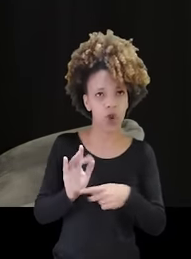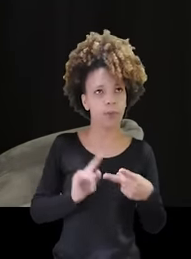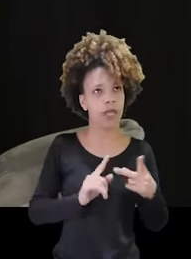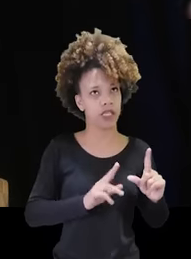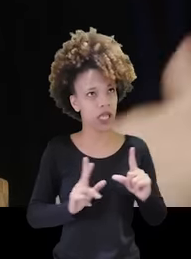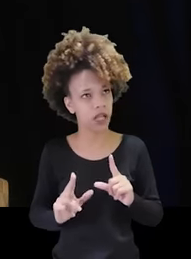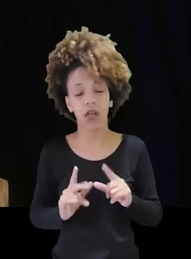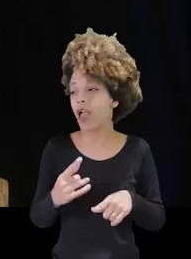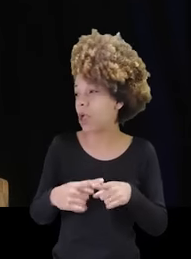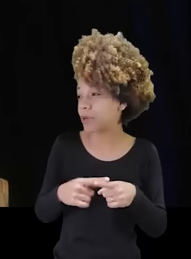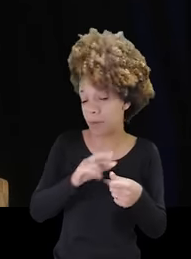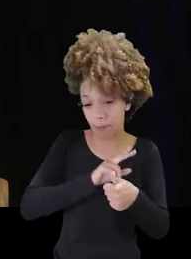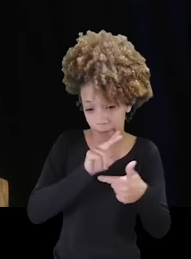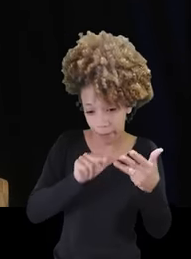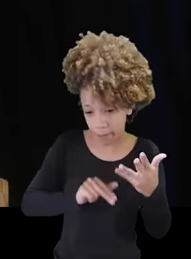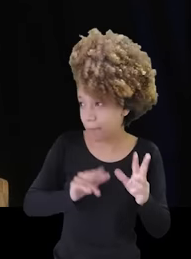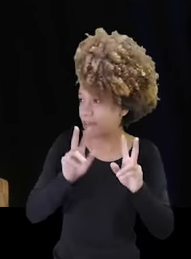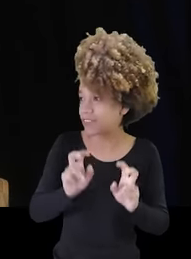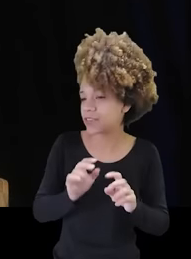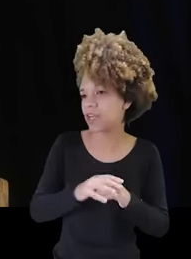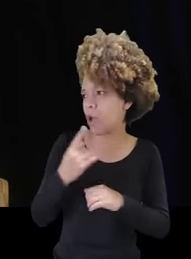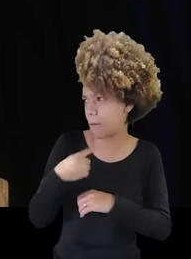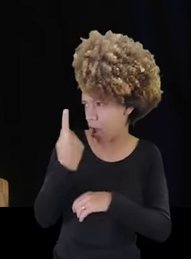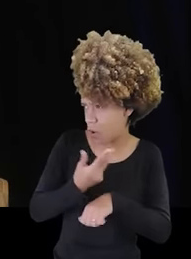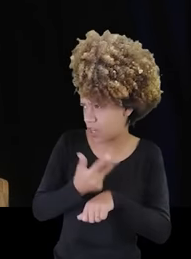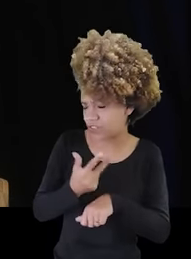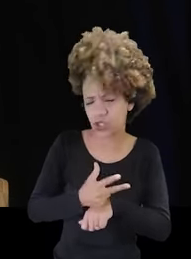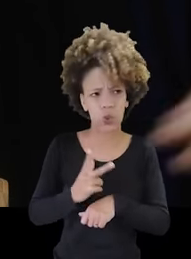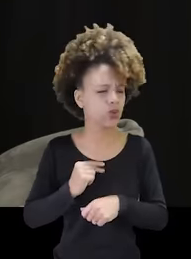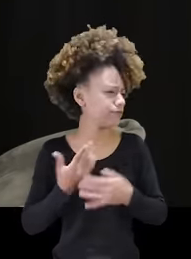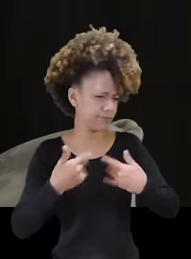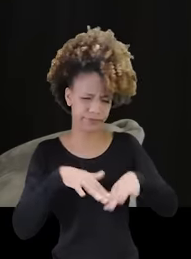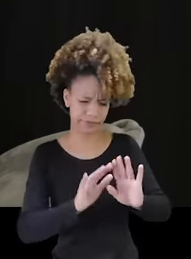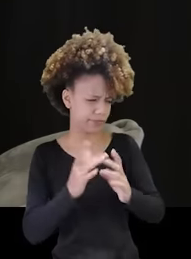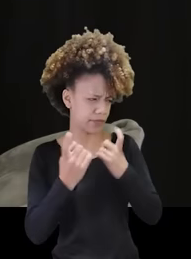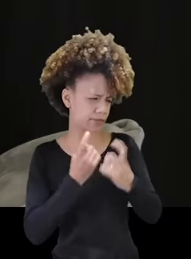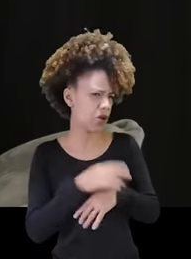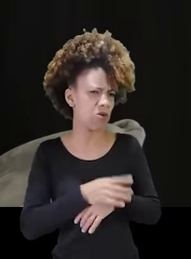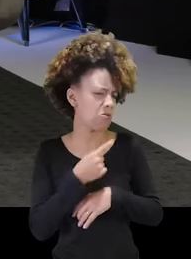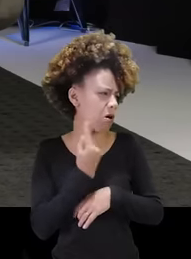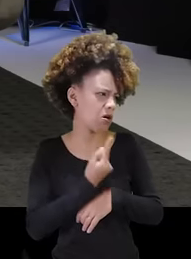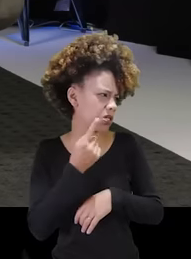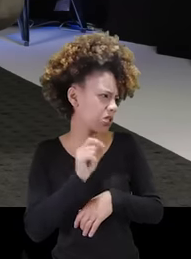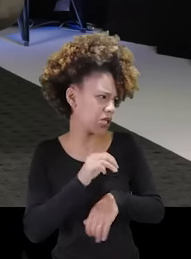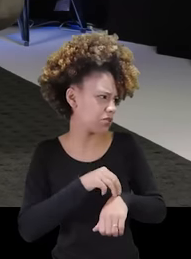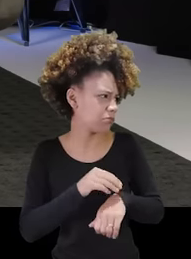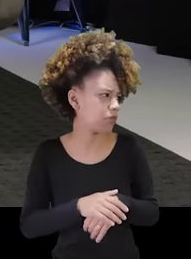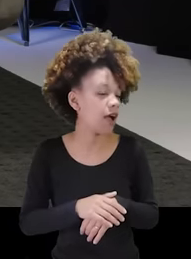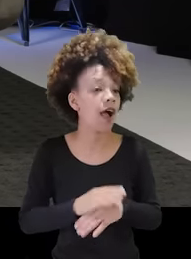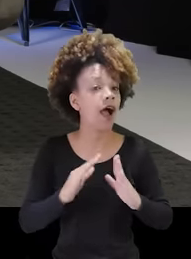a gente entrou tanta coisa para falar é uma hora de vídeo eu falei gente não vamos embora fazer uma ideia